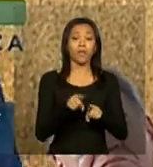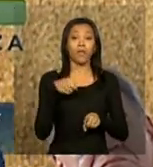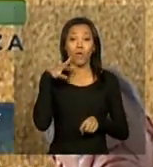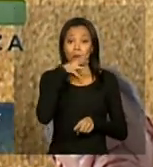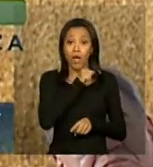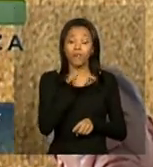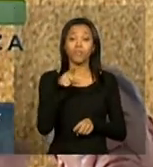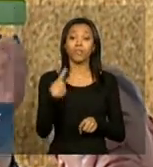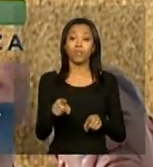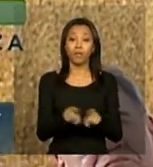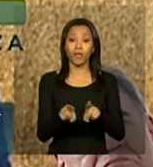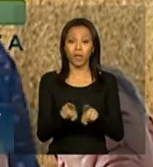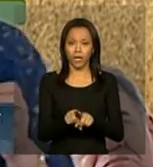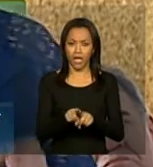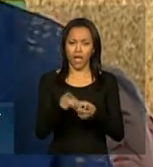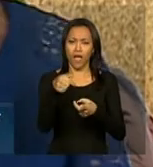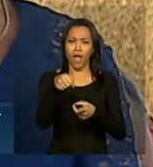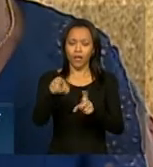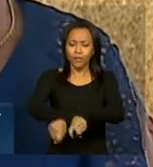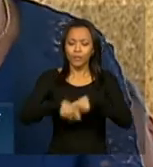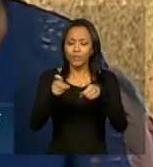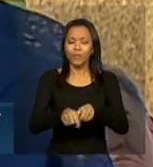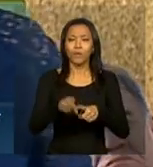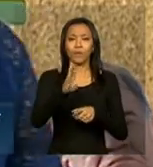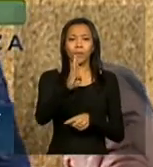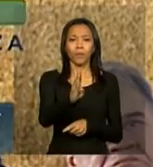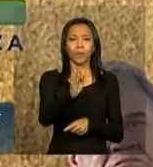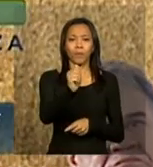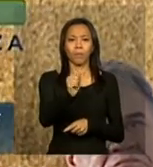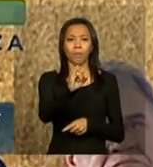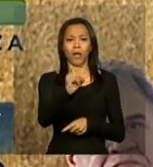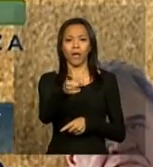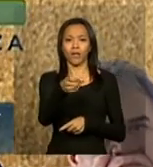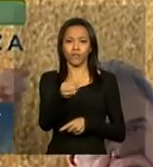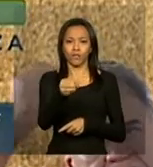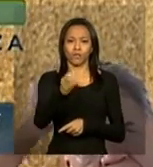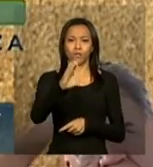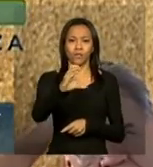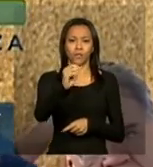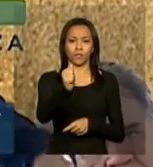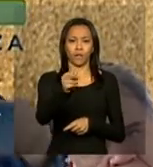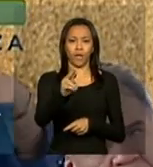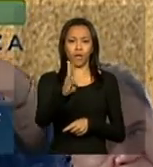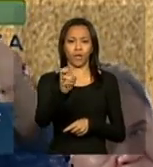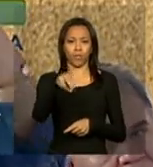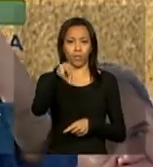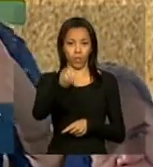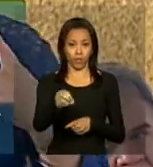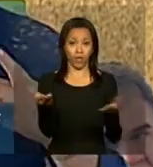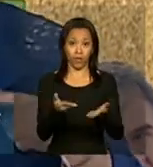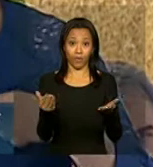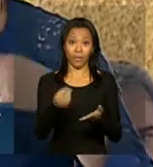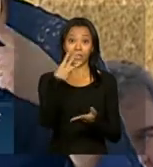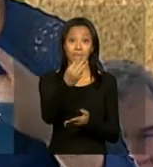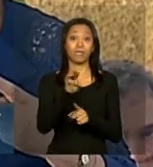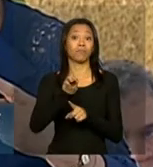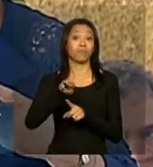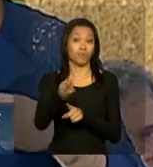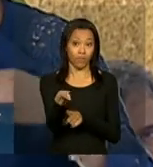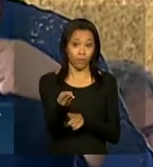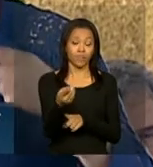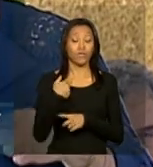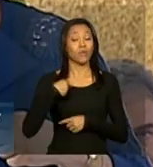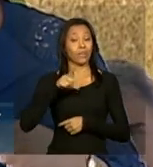de baixo carbono. Começou pequenininha, mas agora já está em 3 bilhões e eu tenho certeza que